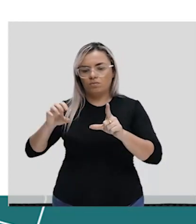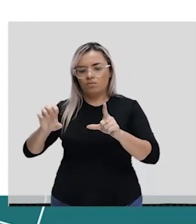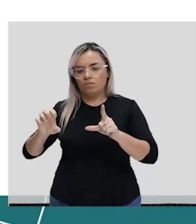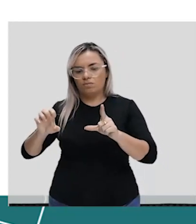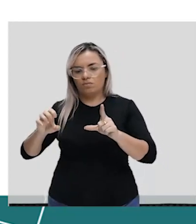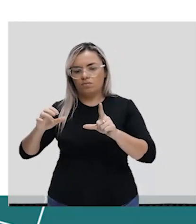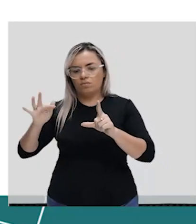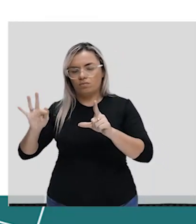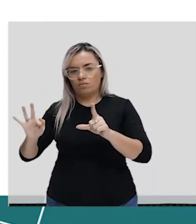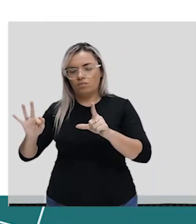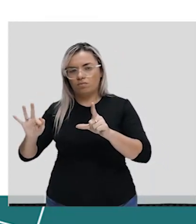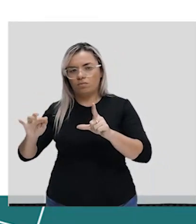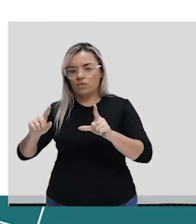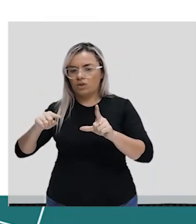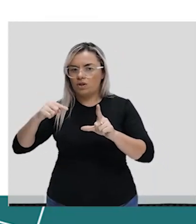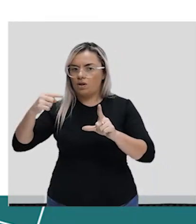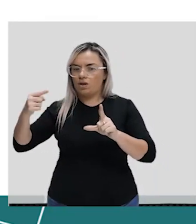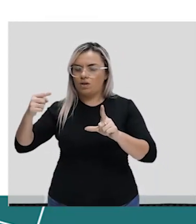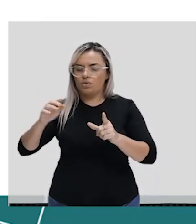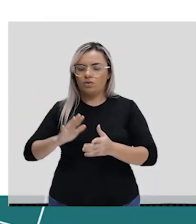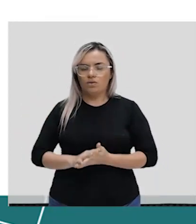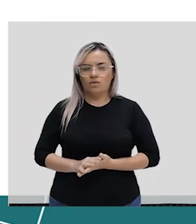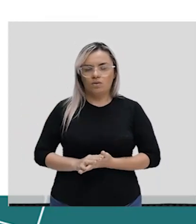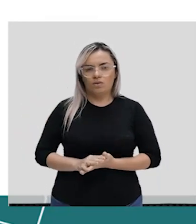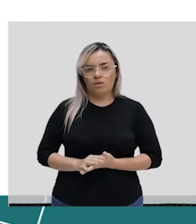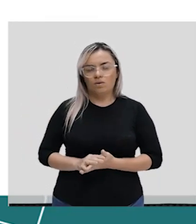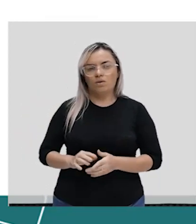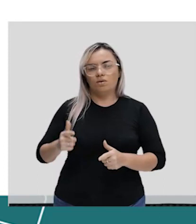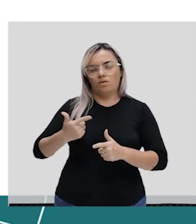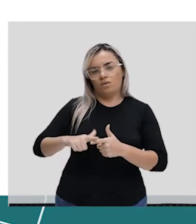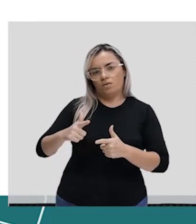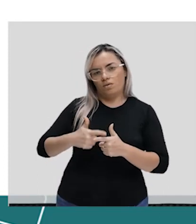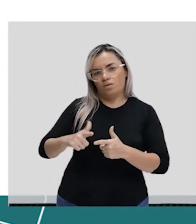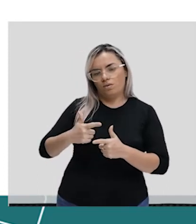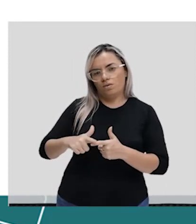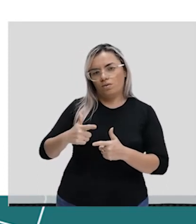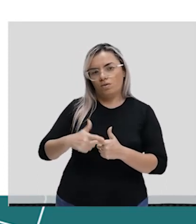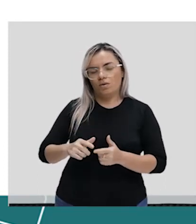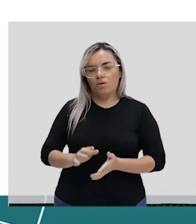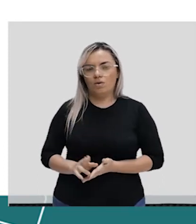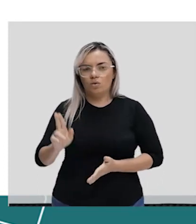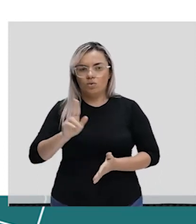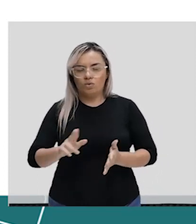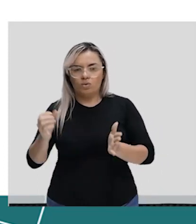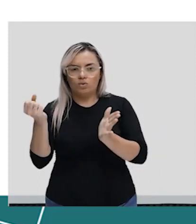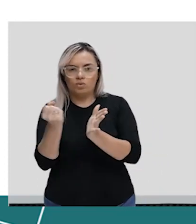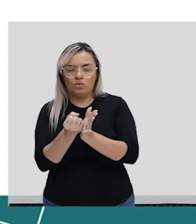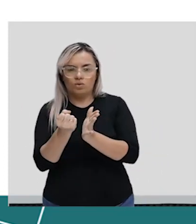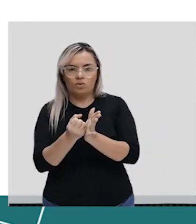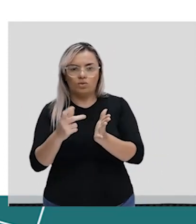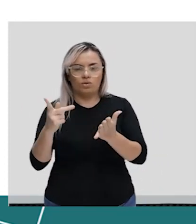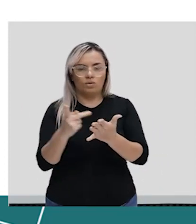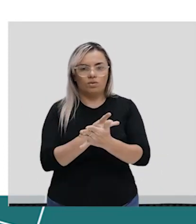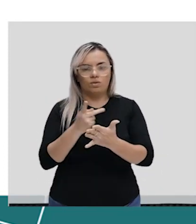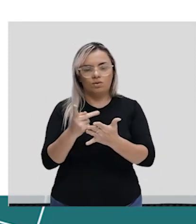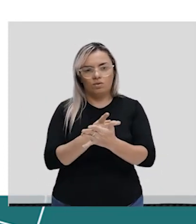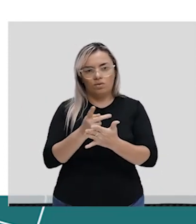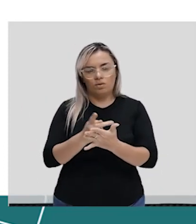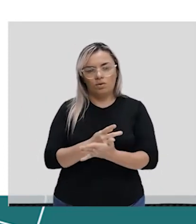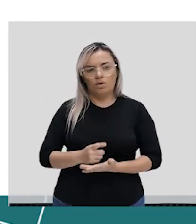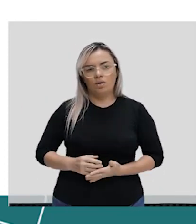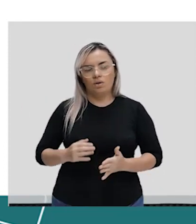e letra F. As outras, né, a gente acabou de ver que o probleminha delas é o símbolo, que está posto errado. E até fizemos